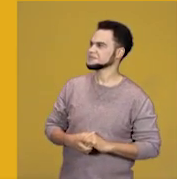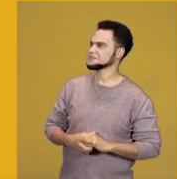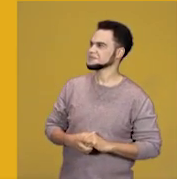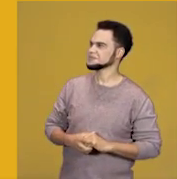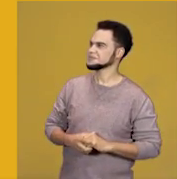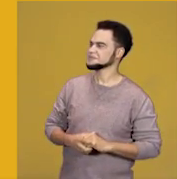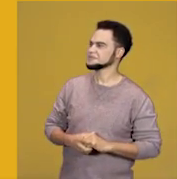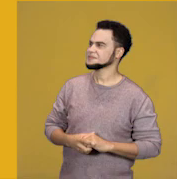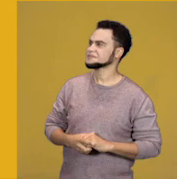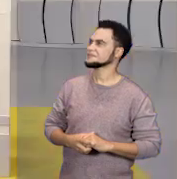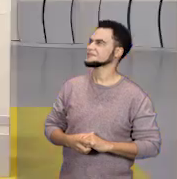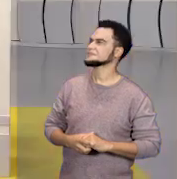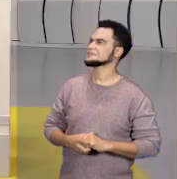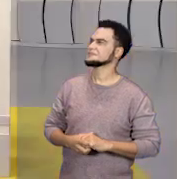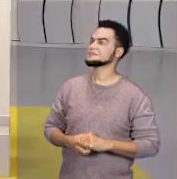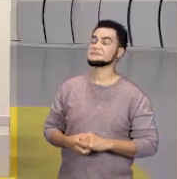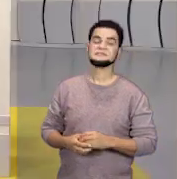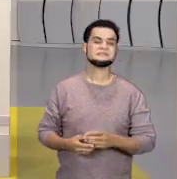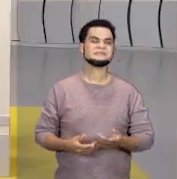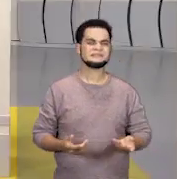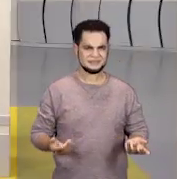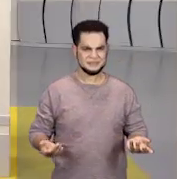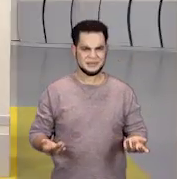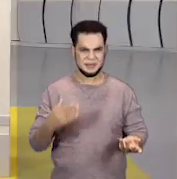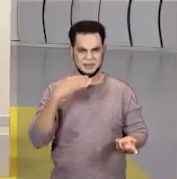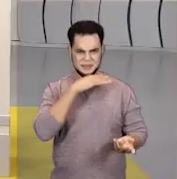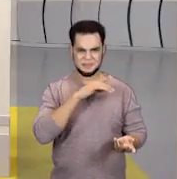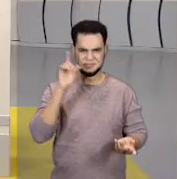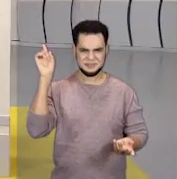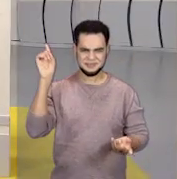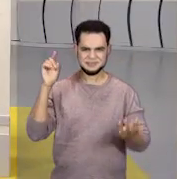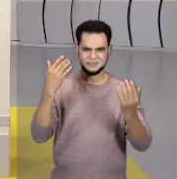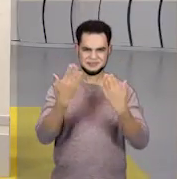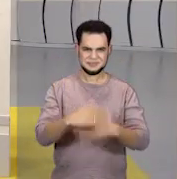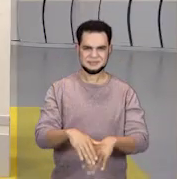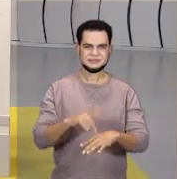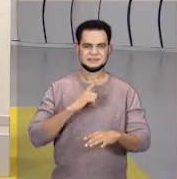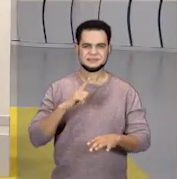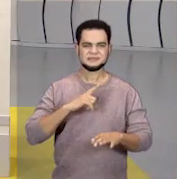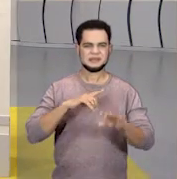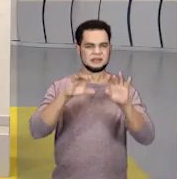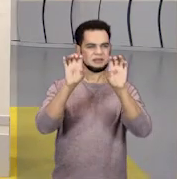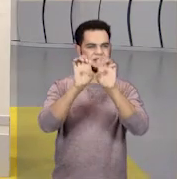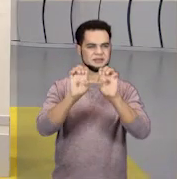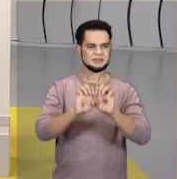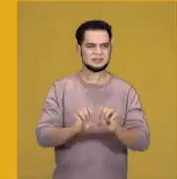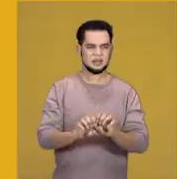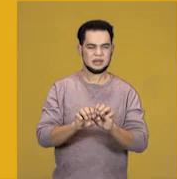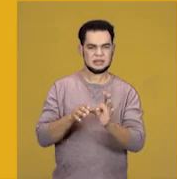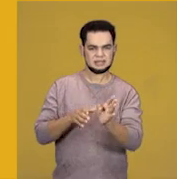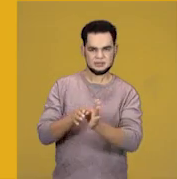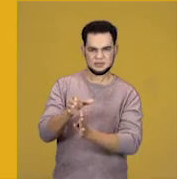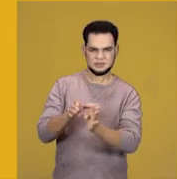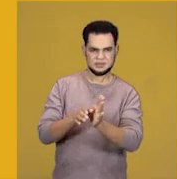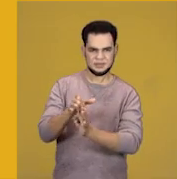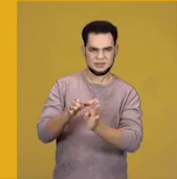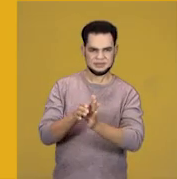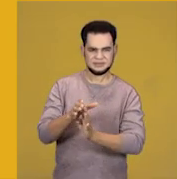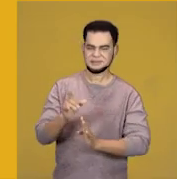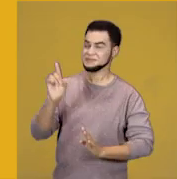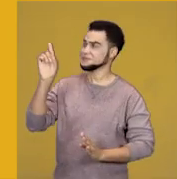Percebam que a prova ela é estruturada na parte das instruções.